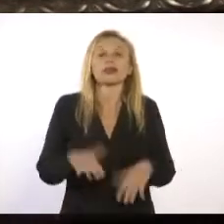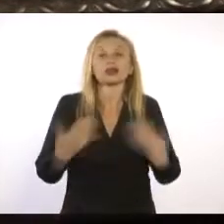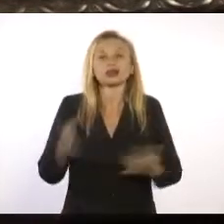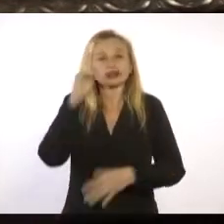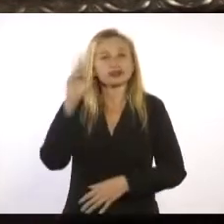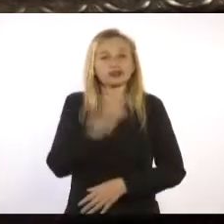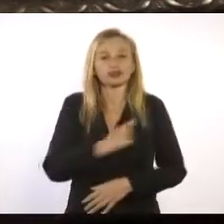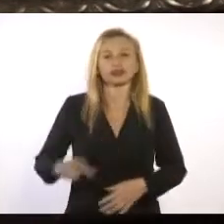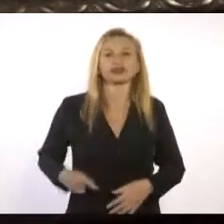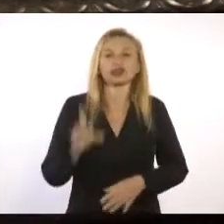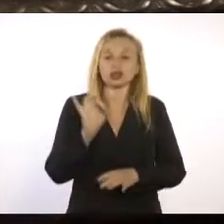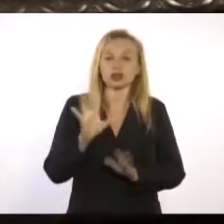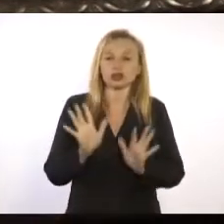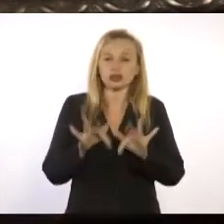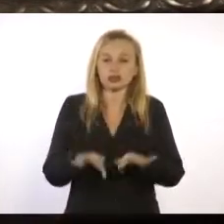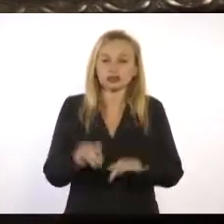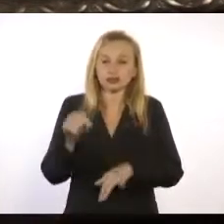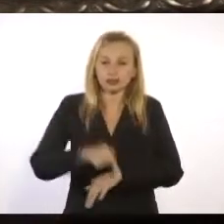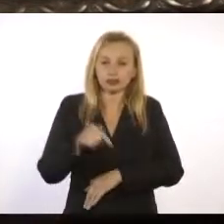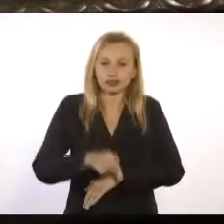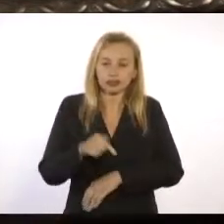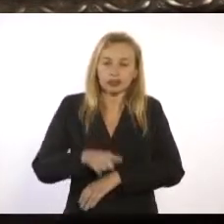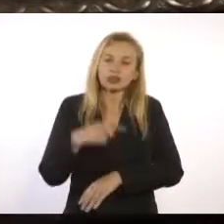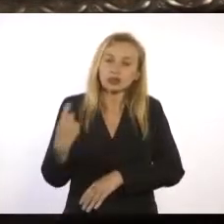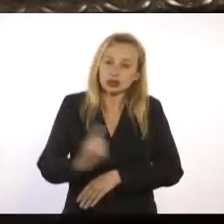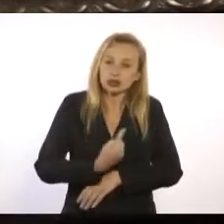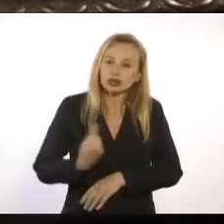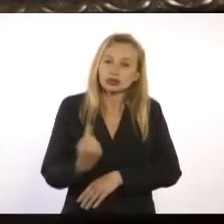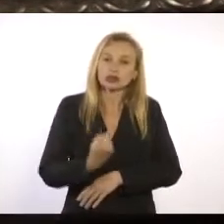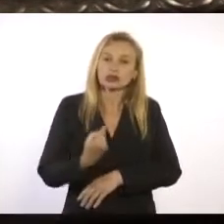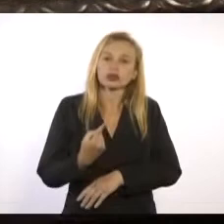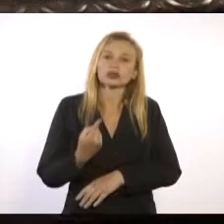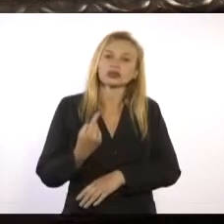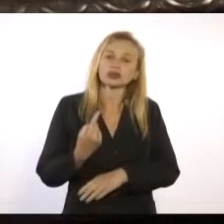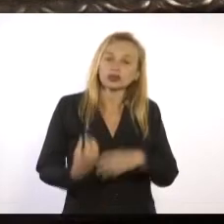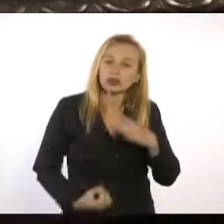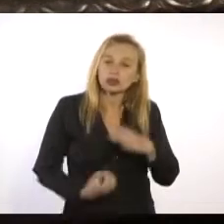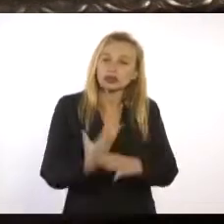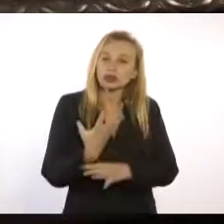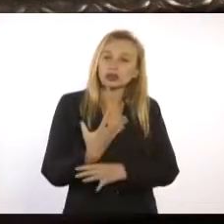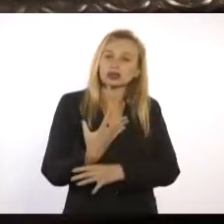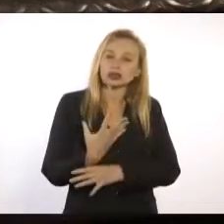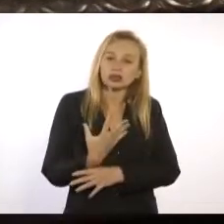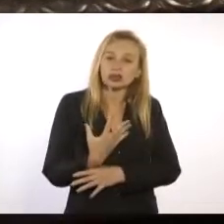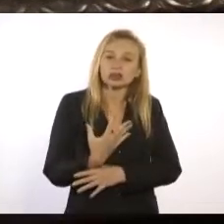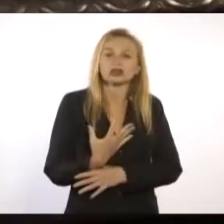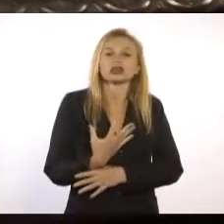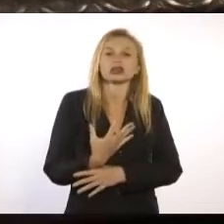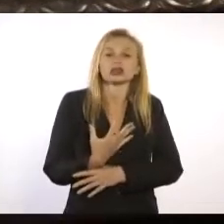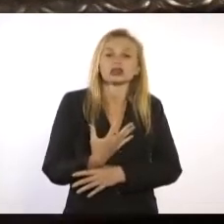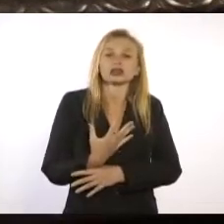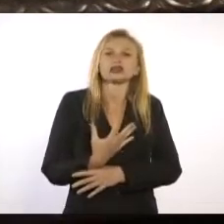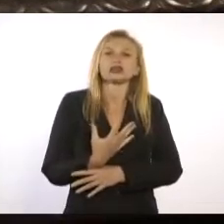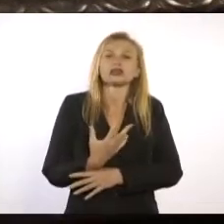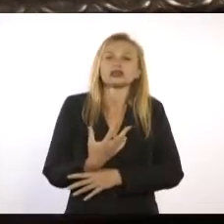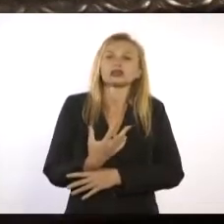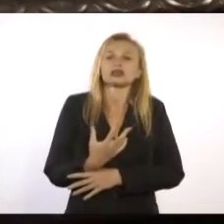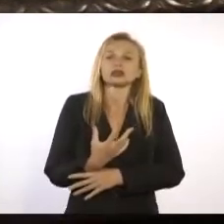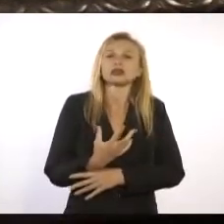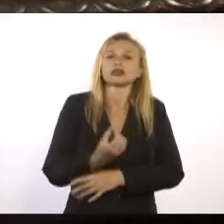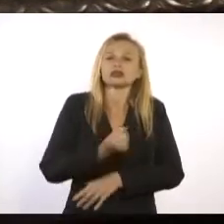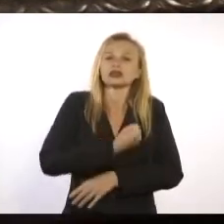senhor presidente, só para marcar aqui, nós estamos produzindo intensamente